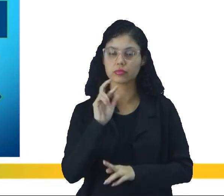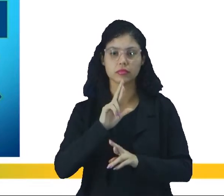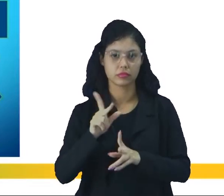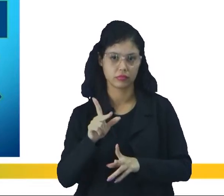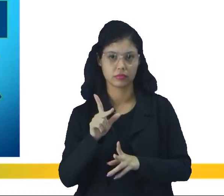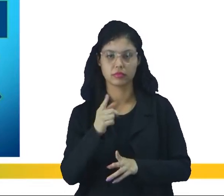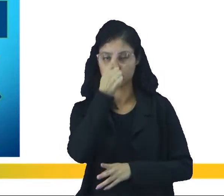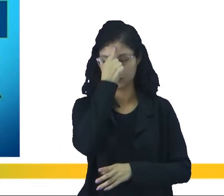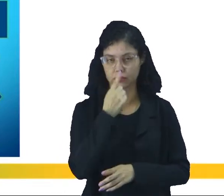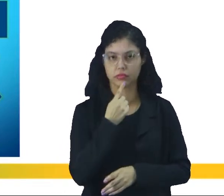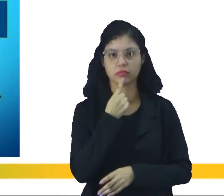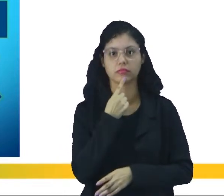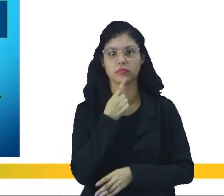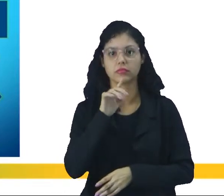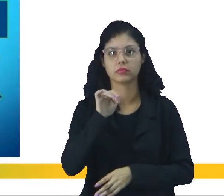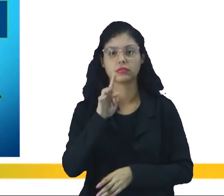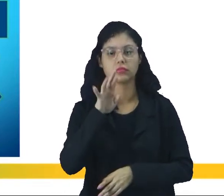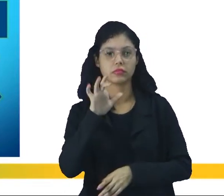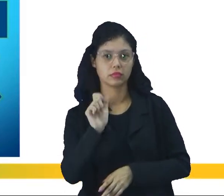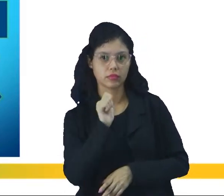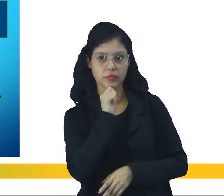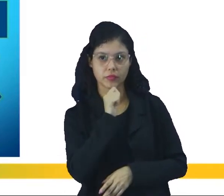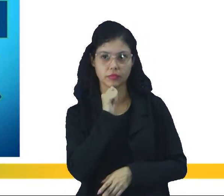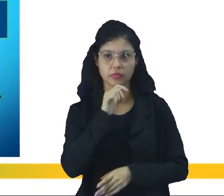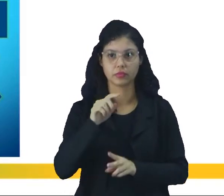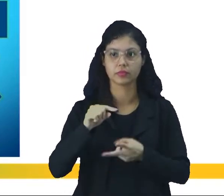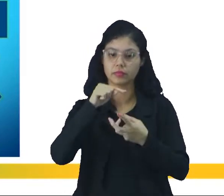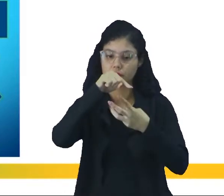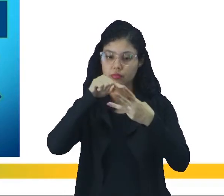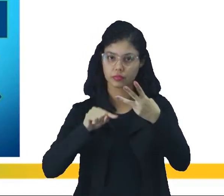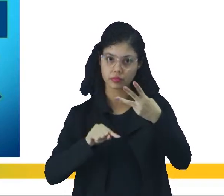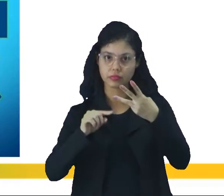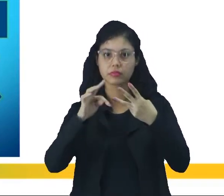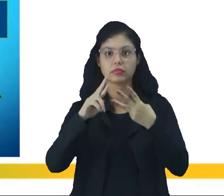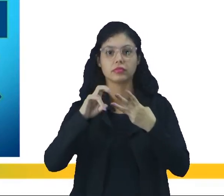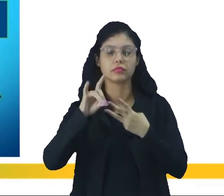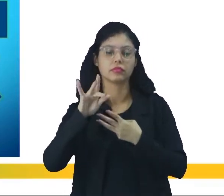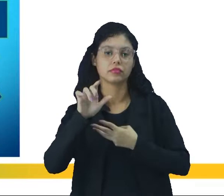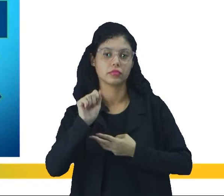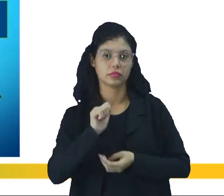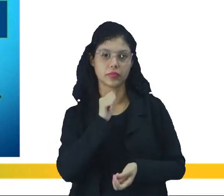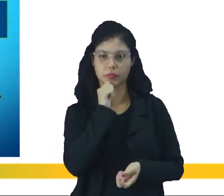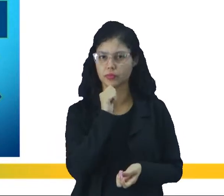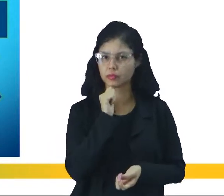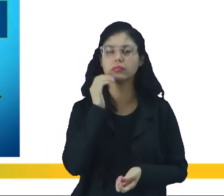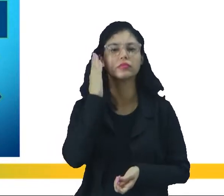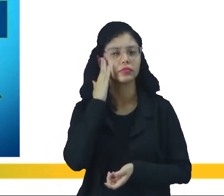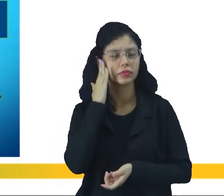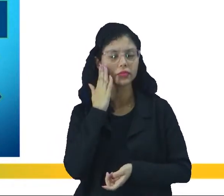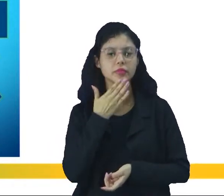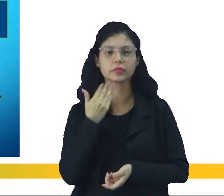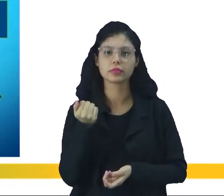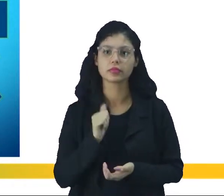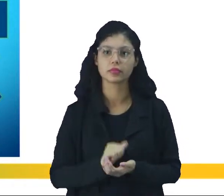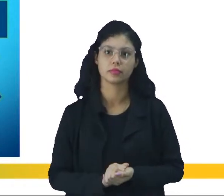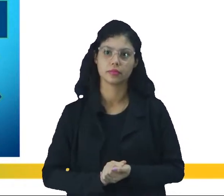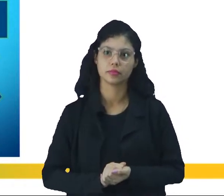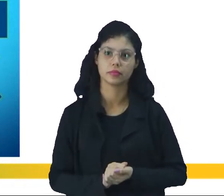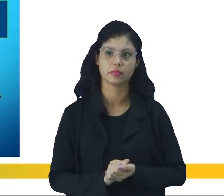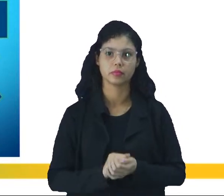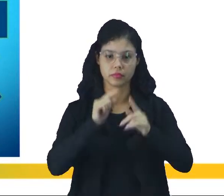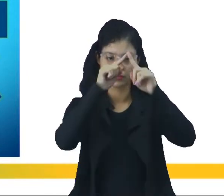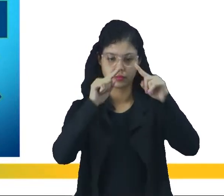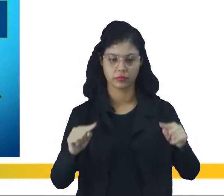das figuras geométricas espaciais, que aqui seria tridimensional. Mas vamos entender isso melhor? Você já deve ter visto